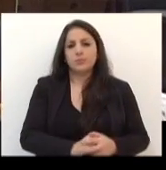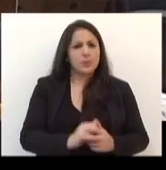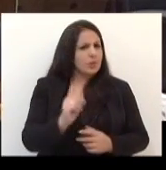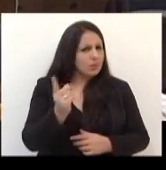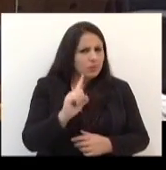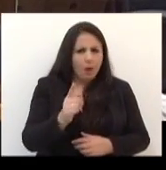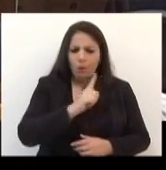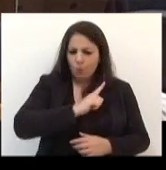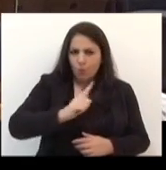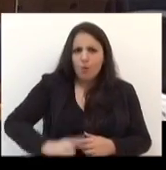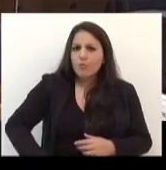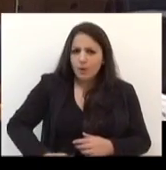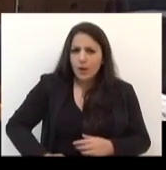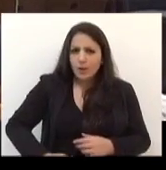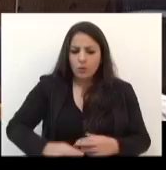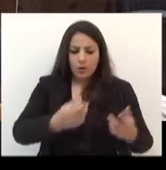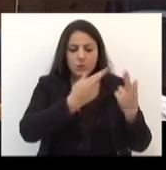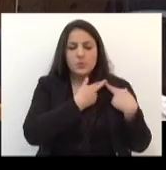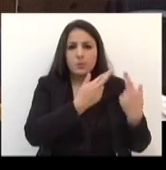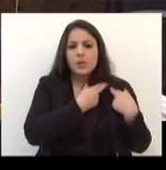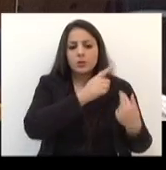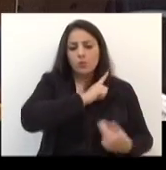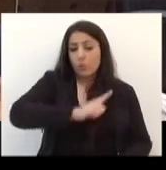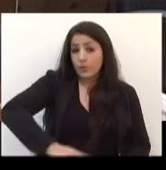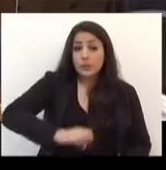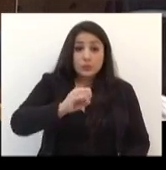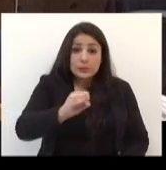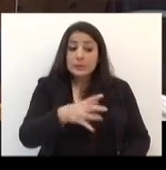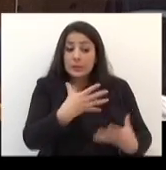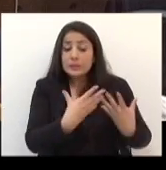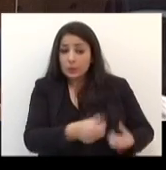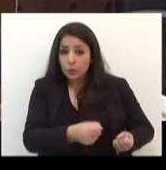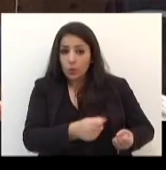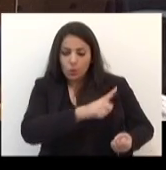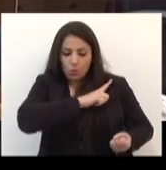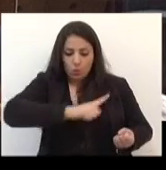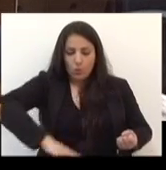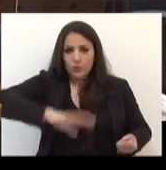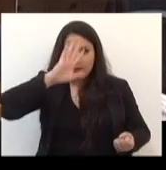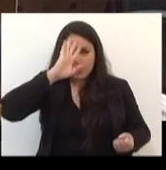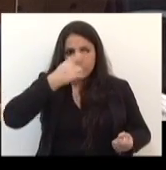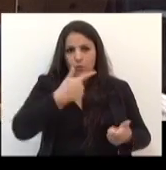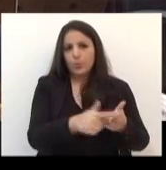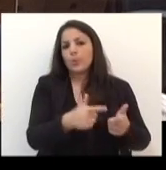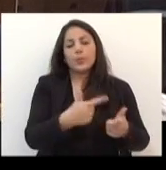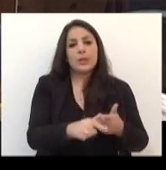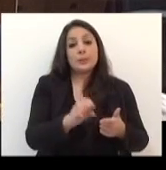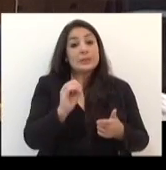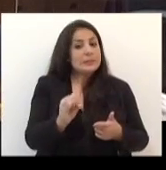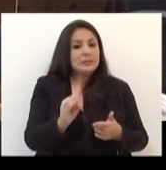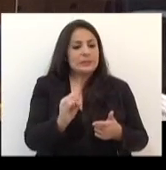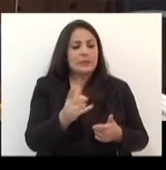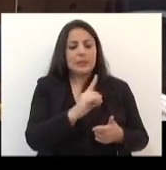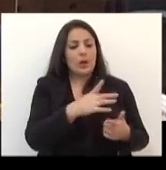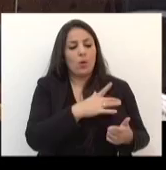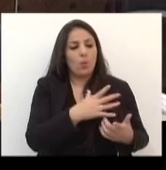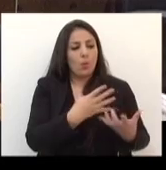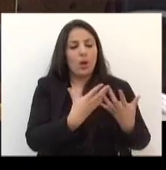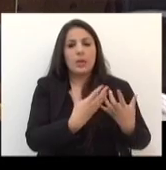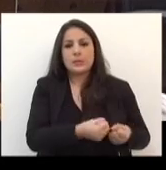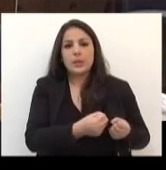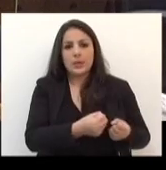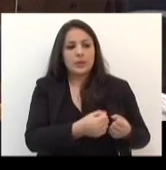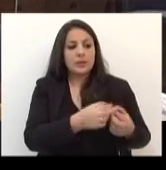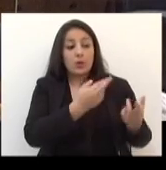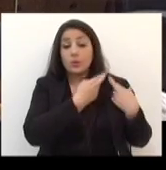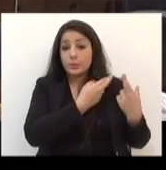o governo tem que assumir. Assumir o compromisso, ele tem que resolver, mas ele não assume, ele joga para a sociedade, ele joga